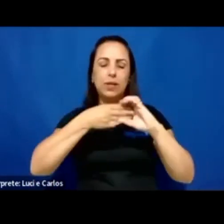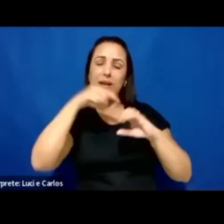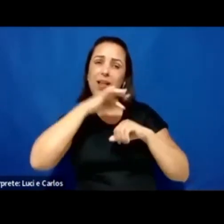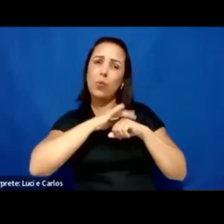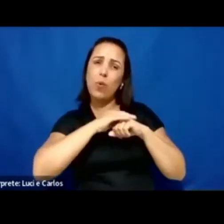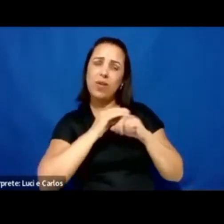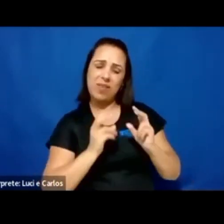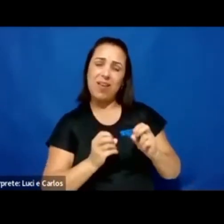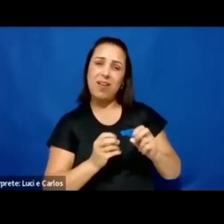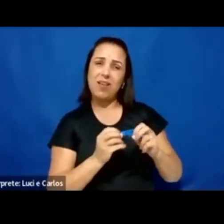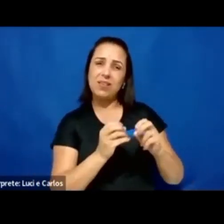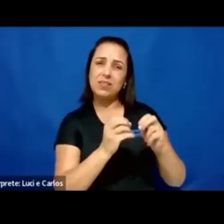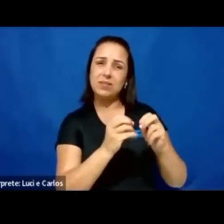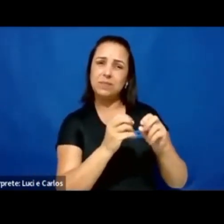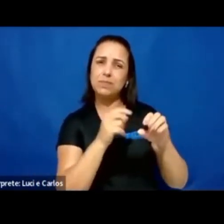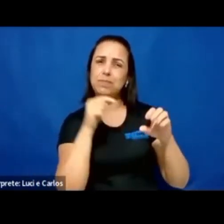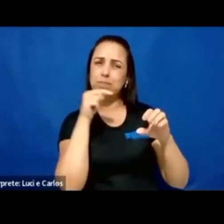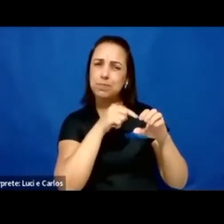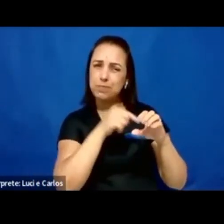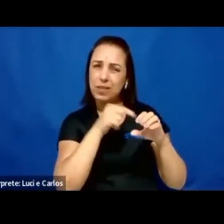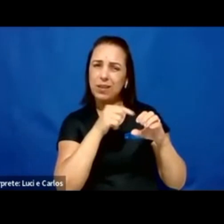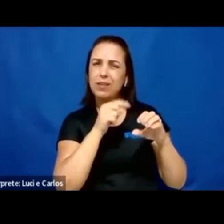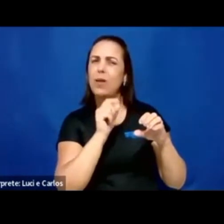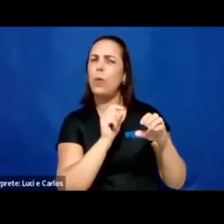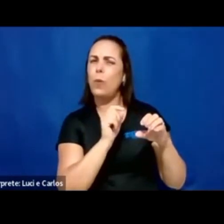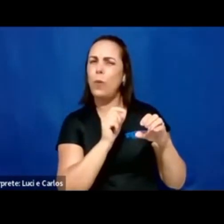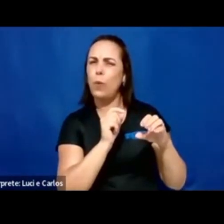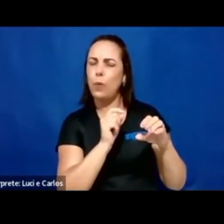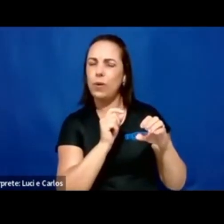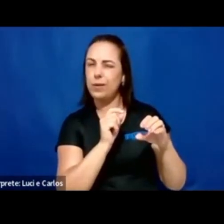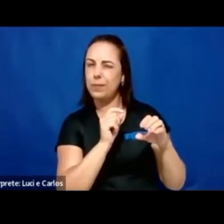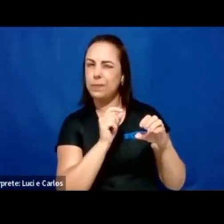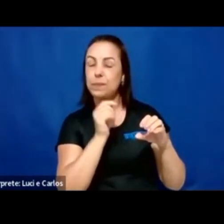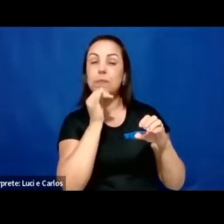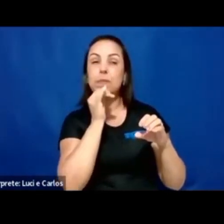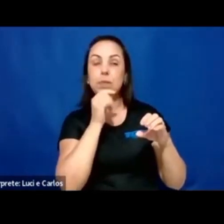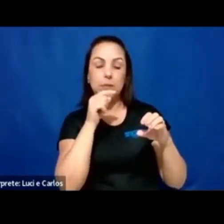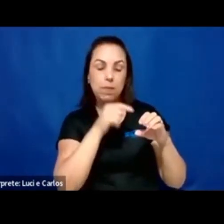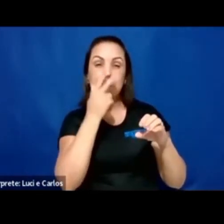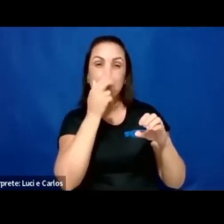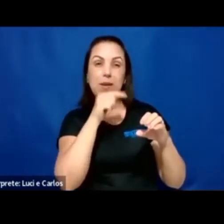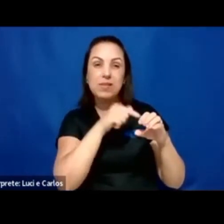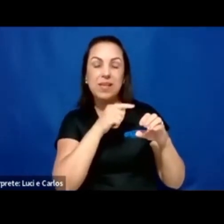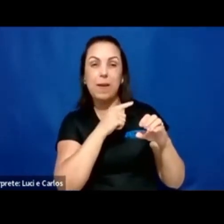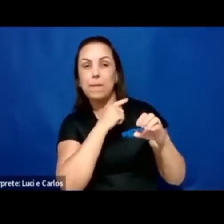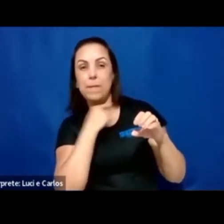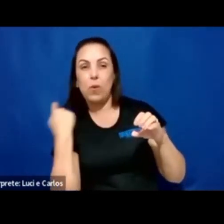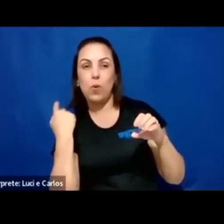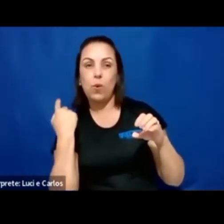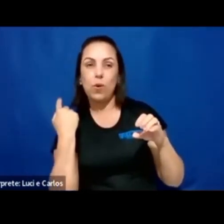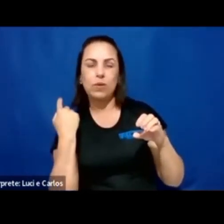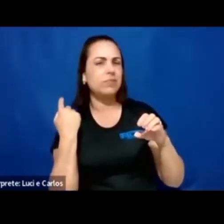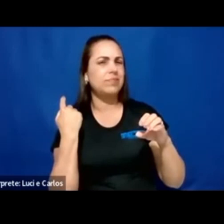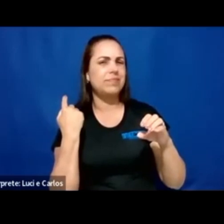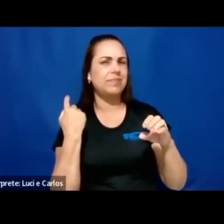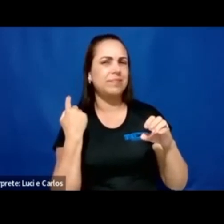célula imortal. Olha só que interessante. É um exemplo de imortalidade que a gente tem hoje. Por que isso, Mike,